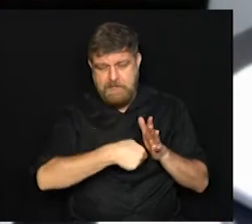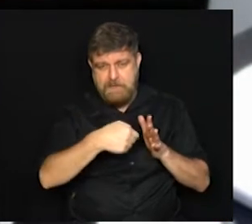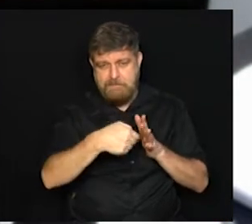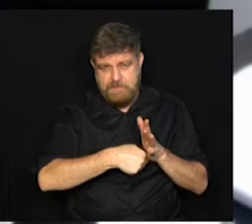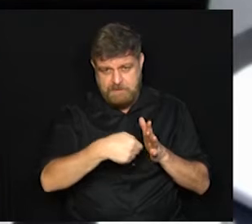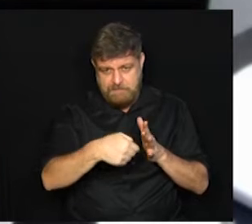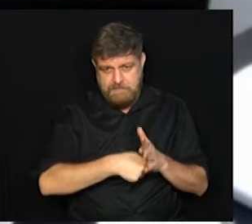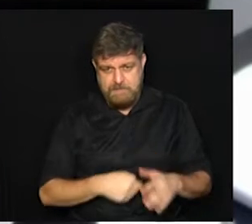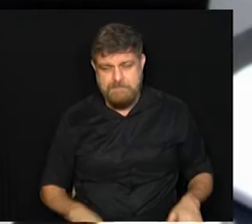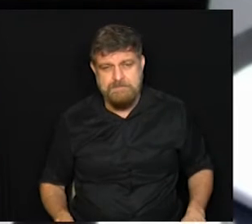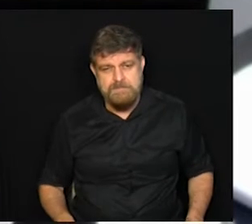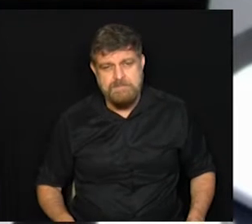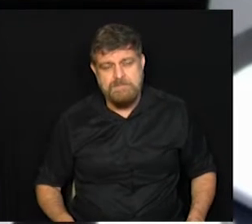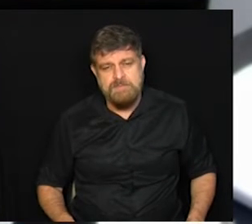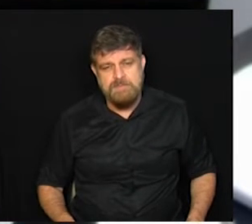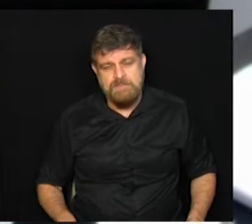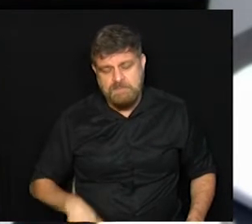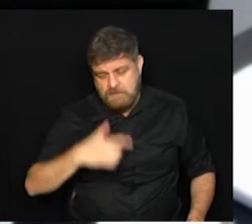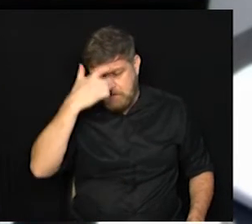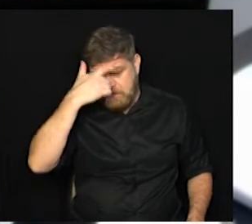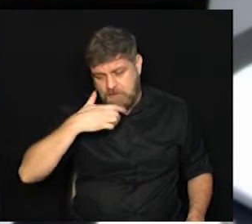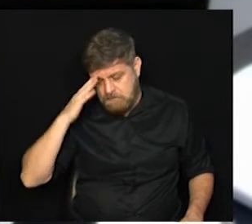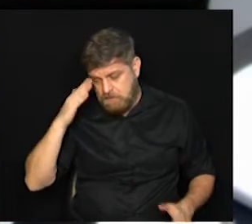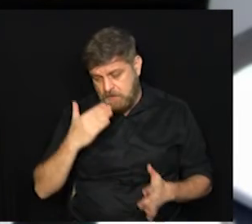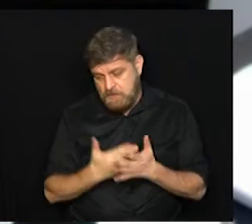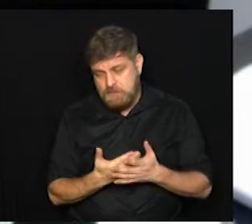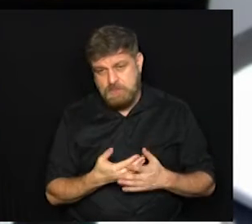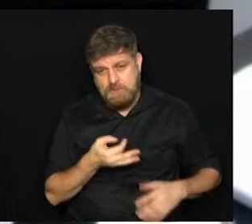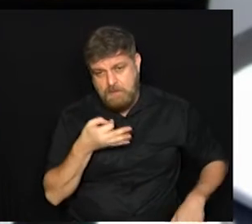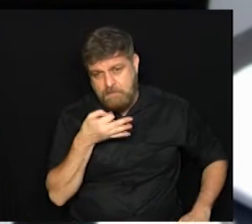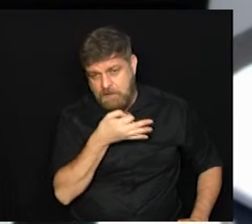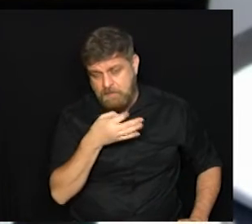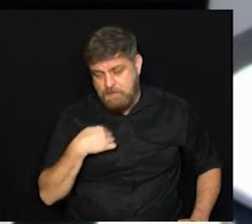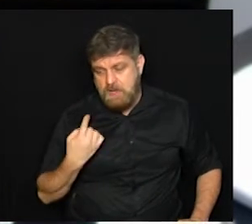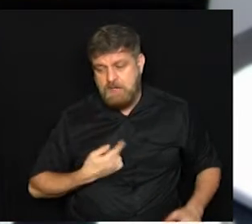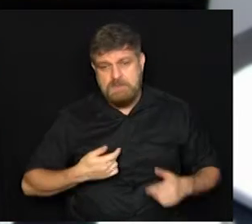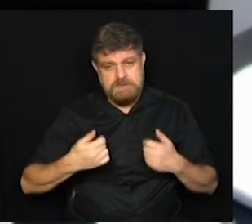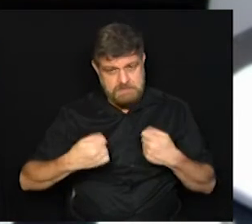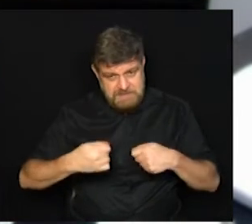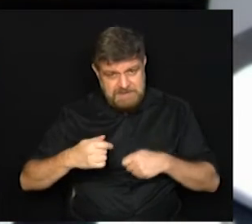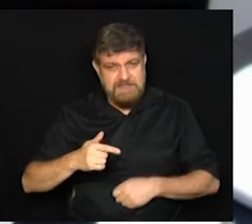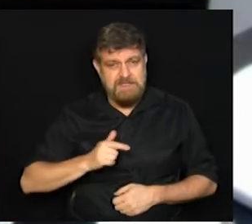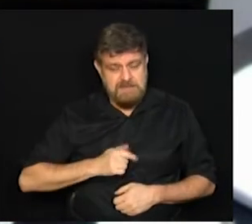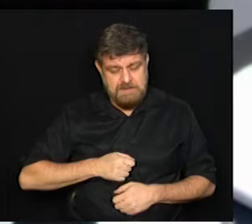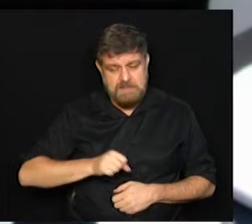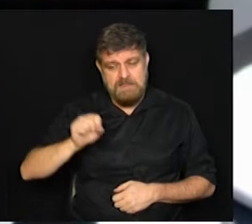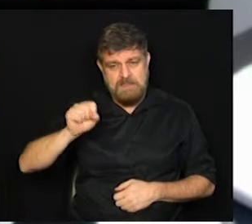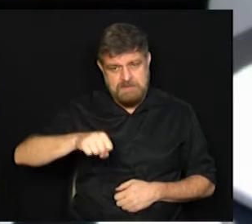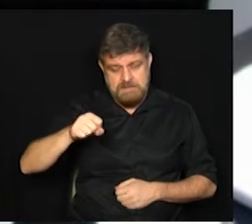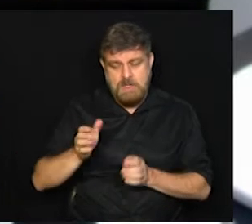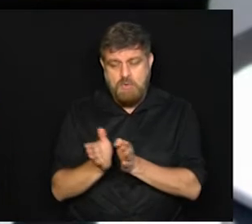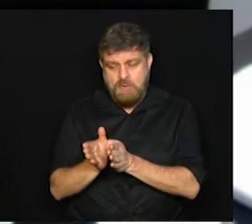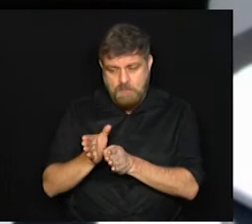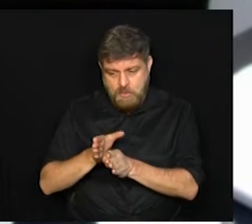fez, eu acredito que nós devemos sim ter a participação do Conselho,